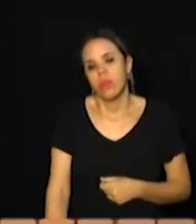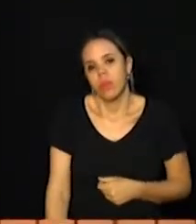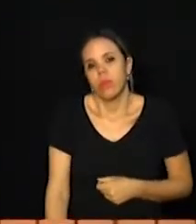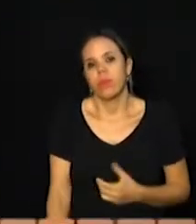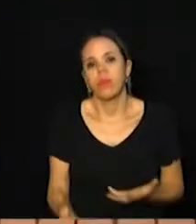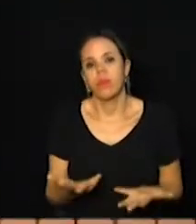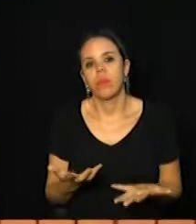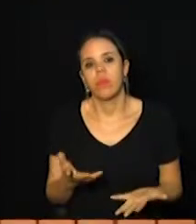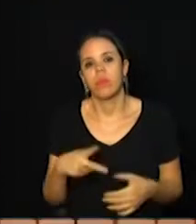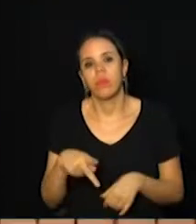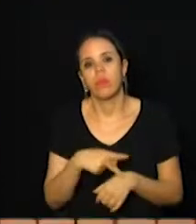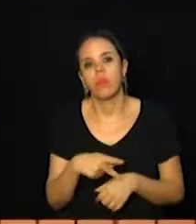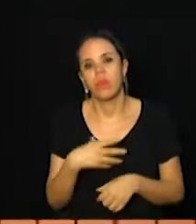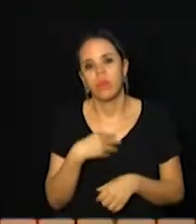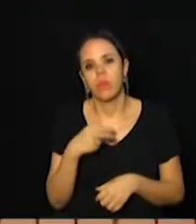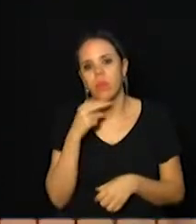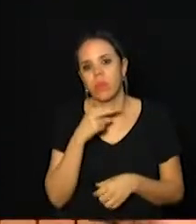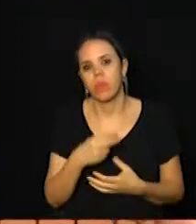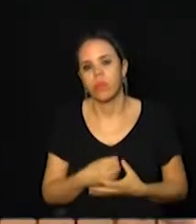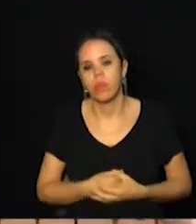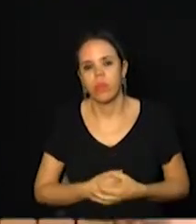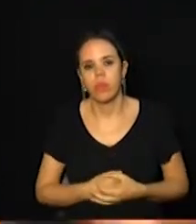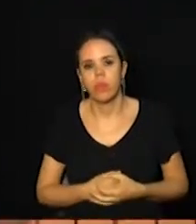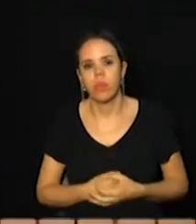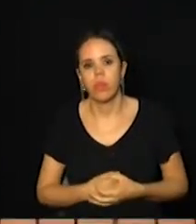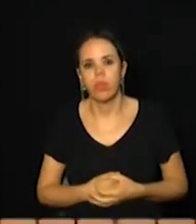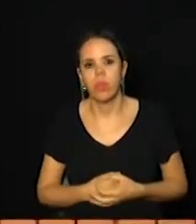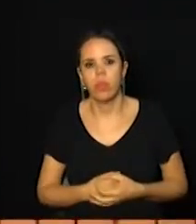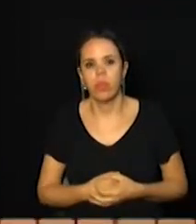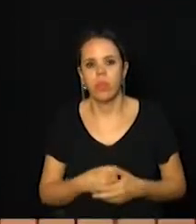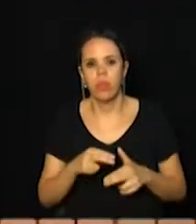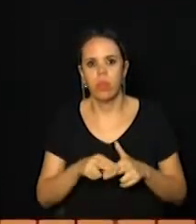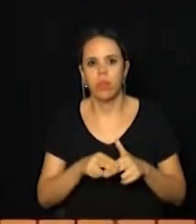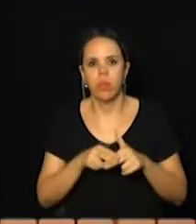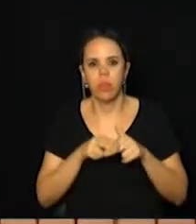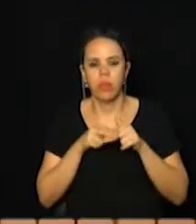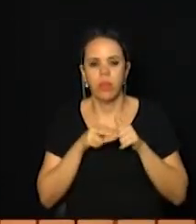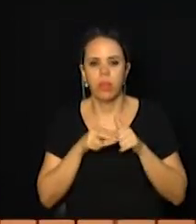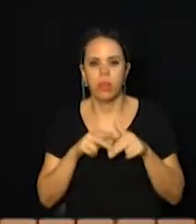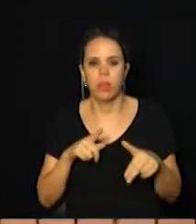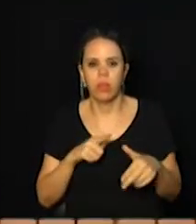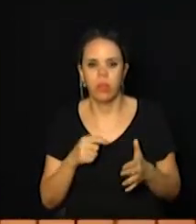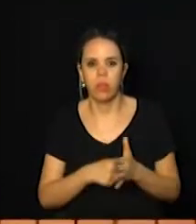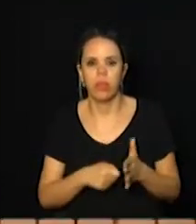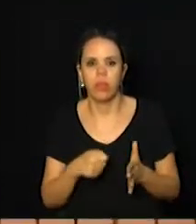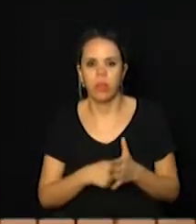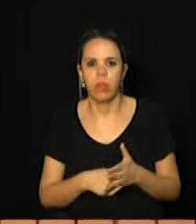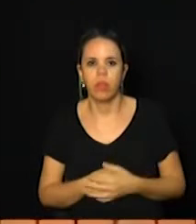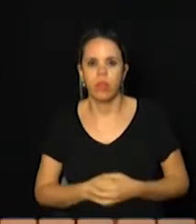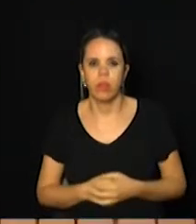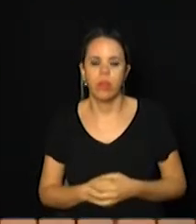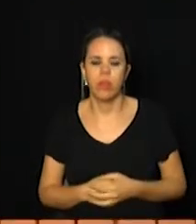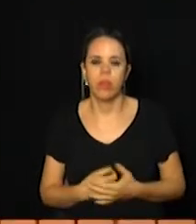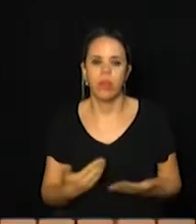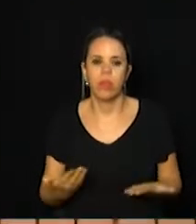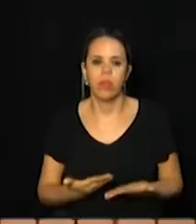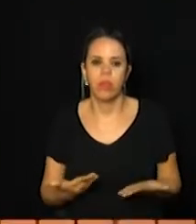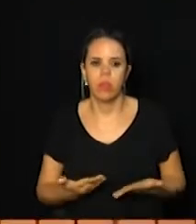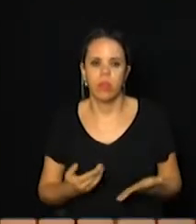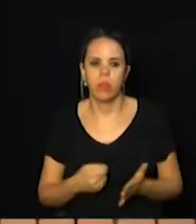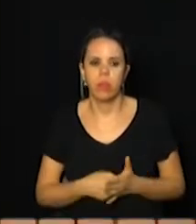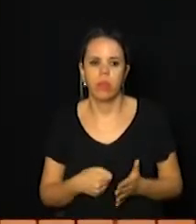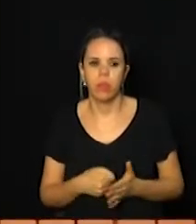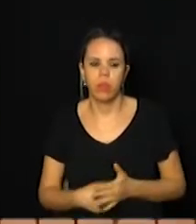país nós queremos os nossos filhos pros nossos netos é por eles e nós temos que lutar e hoje nós estamos